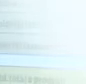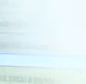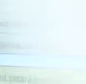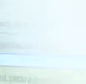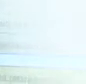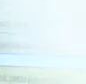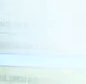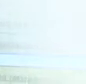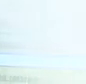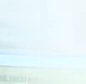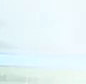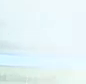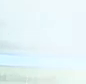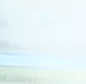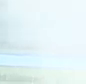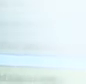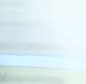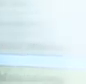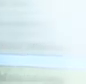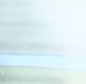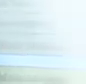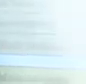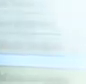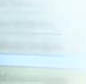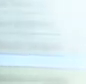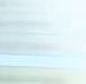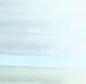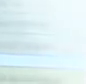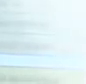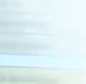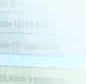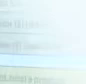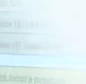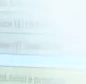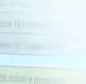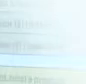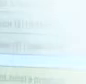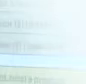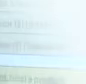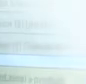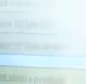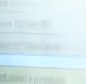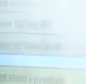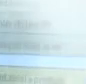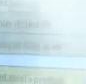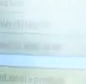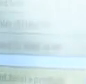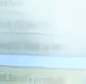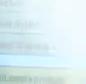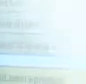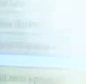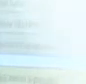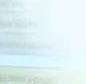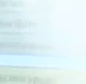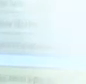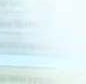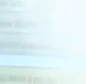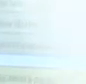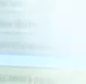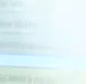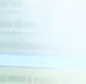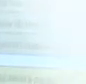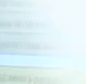fevereiro e março, poderia ser primeiro trimestre, segundo trimestre, terceiro trimestre. O raciocínio do cálculo é o mesmo,